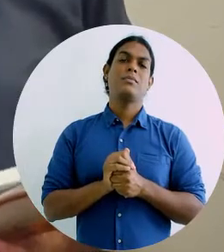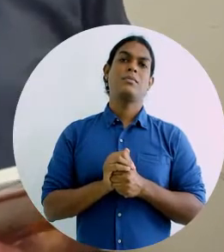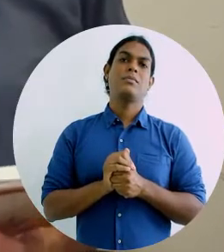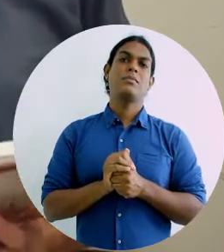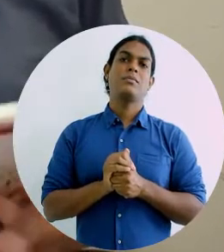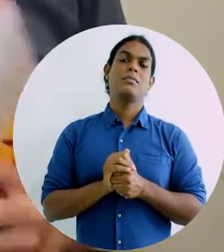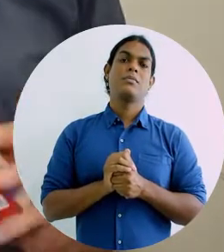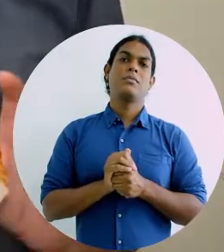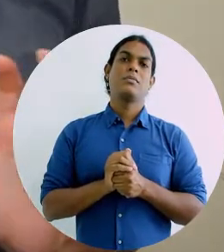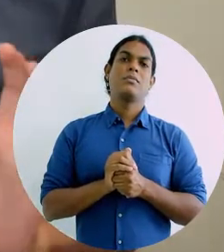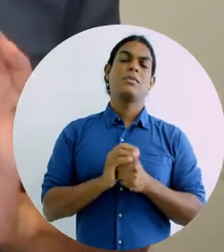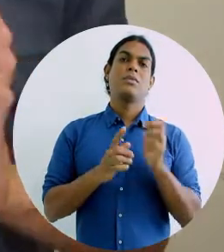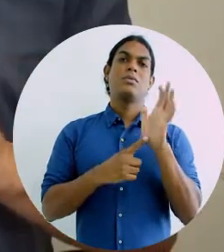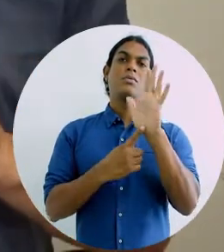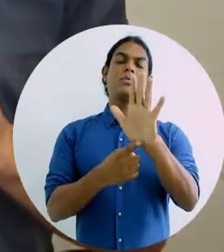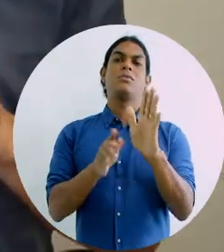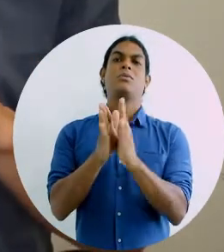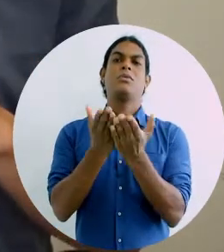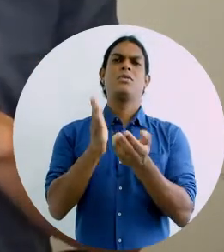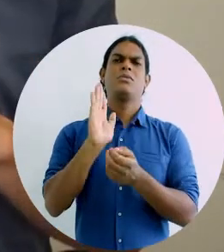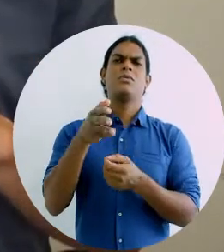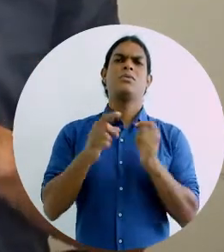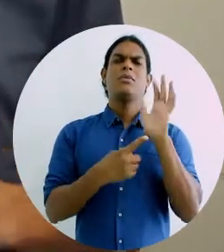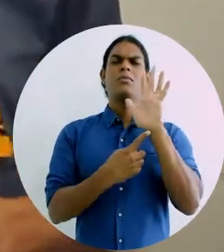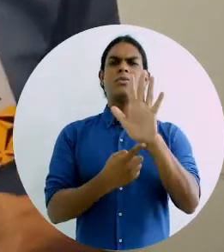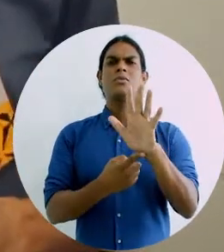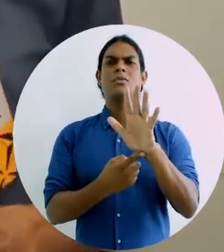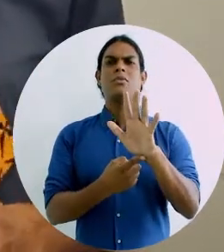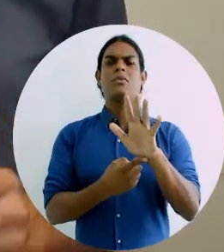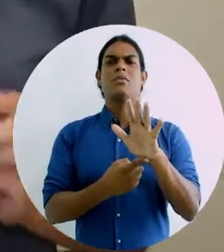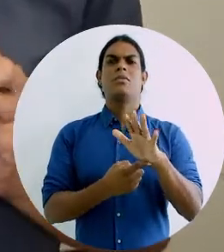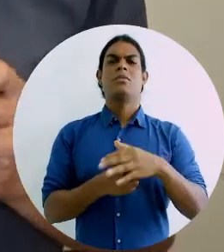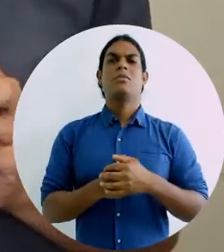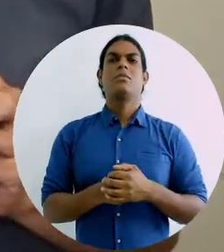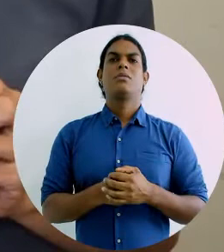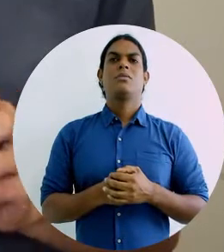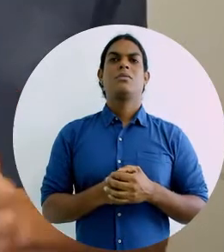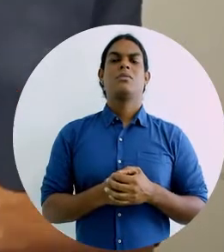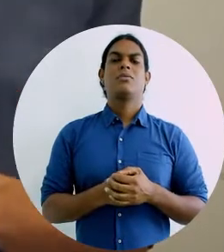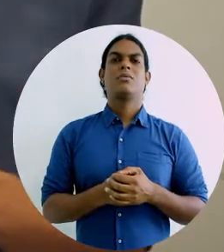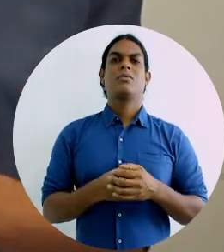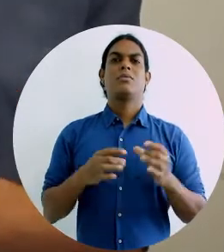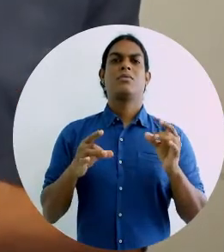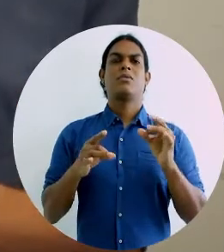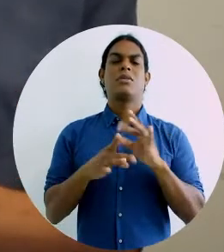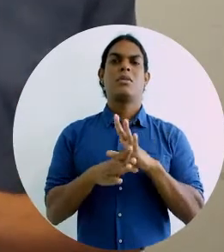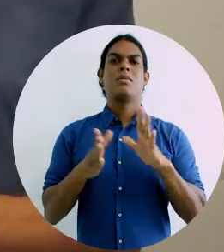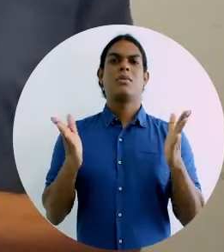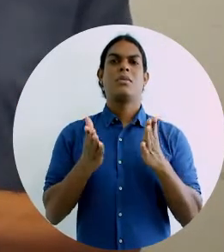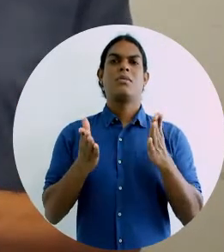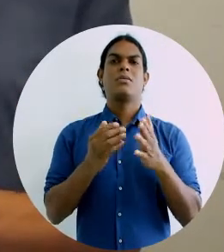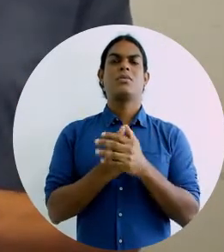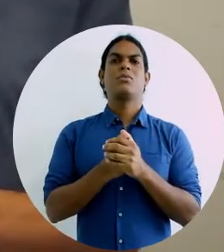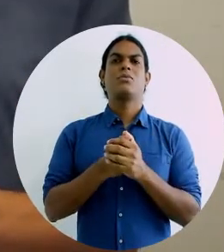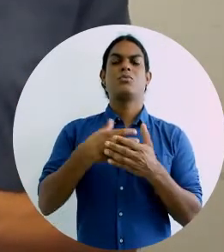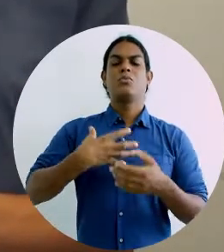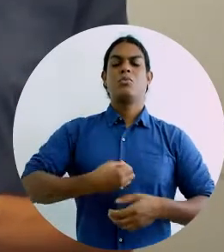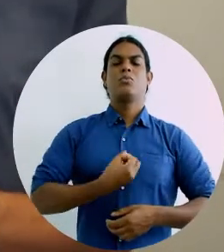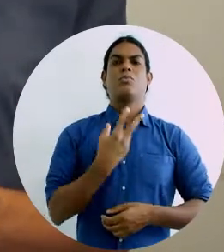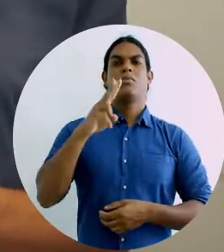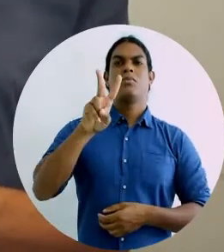com um livro que eu até mostrei para vocês como ele foi classificado, né? Vou terminar então com um poema do Vinícius de